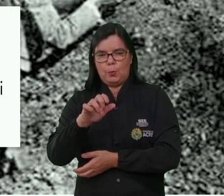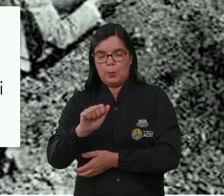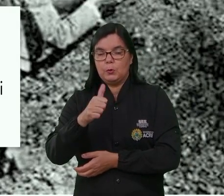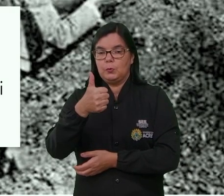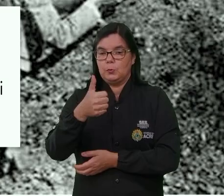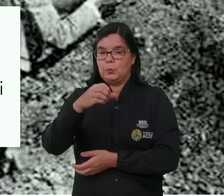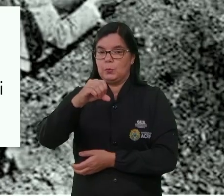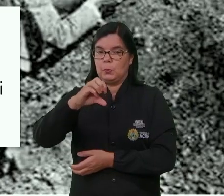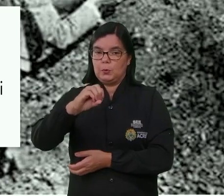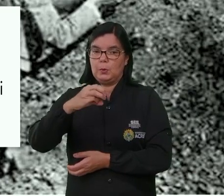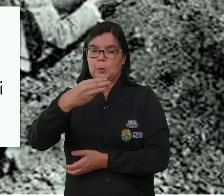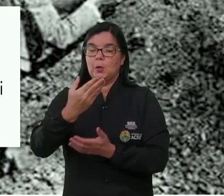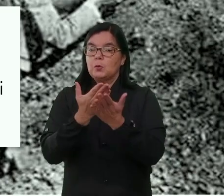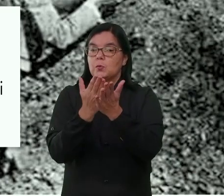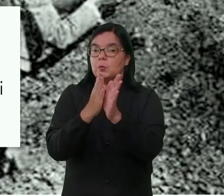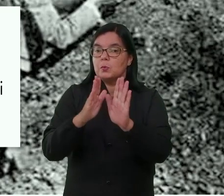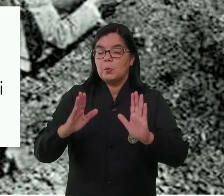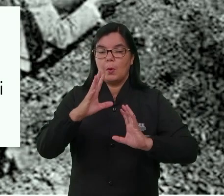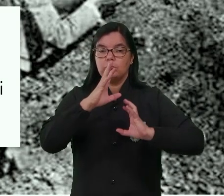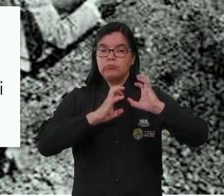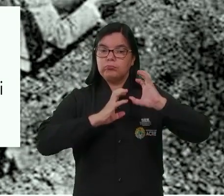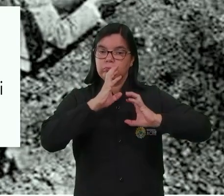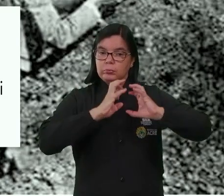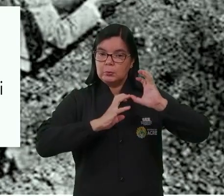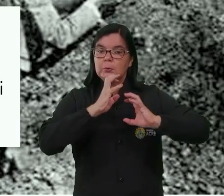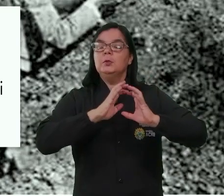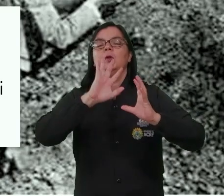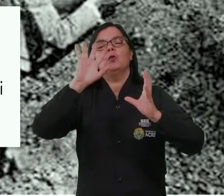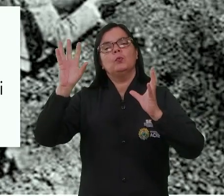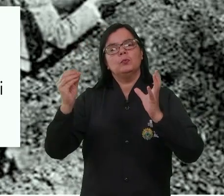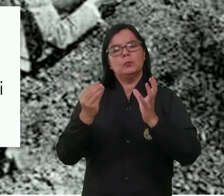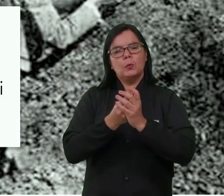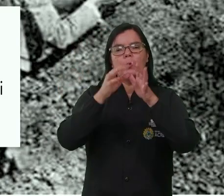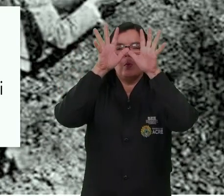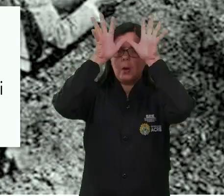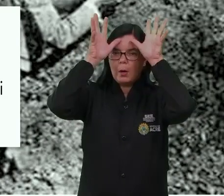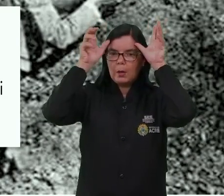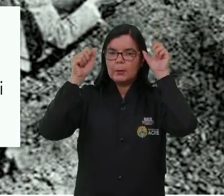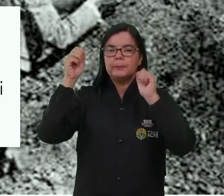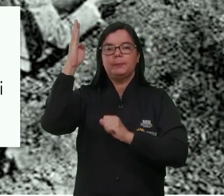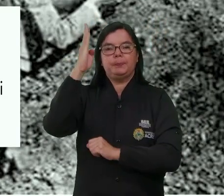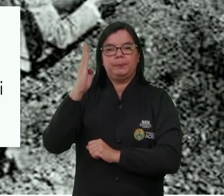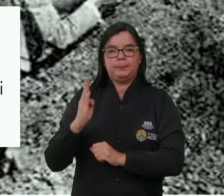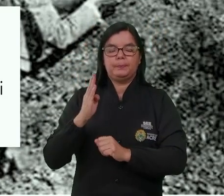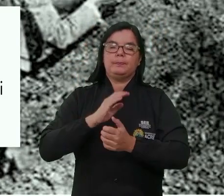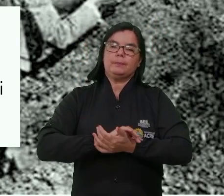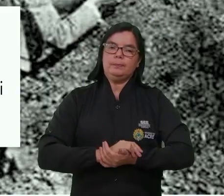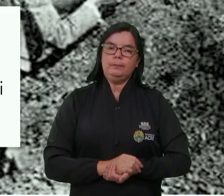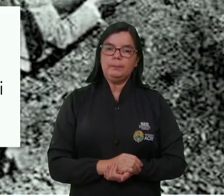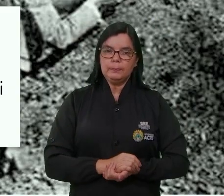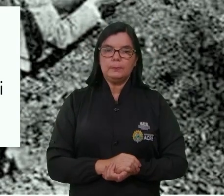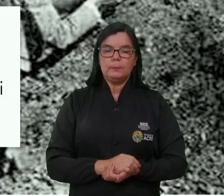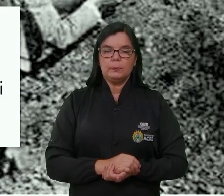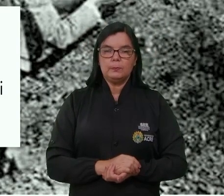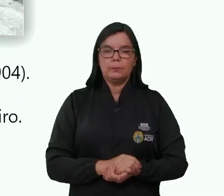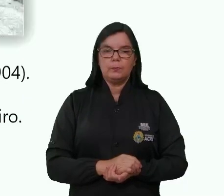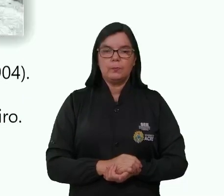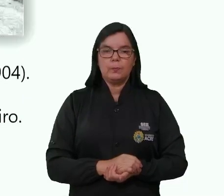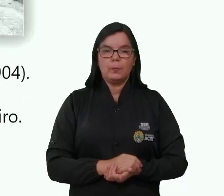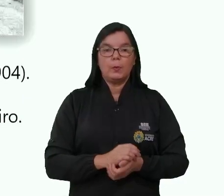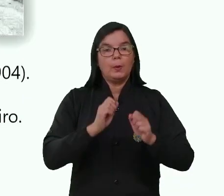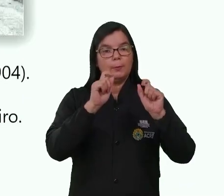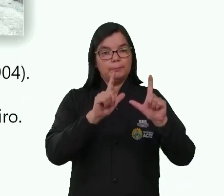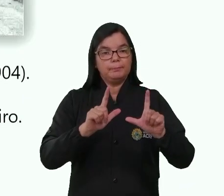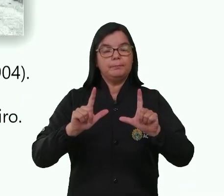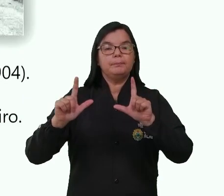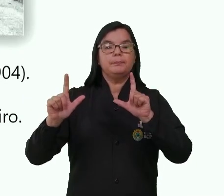1903, encerrou o conflito e integrou o Acre ao Brasil. Vamos avançar com